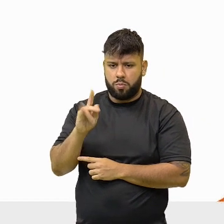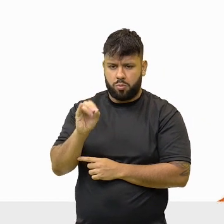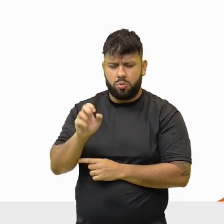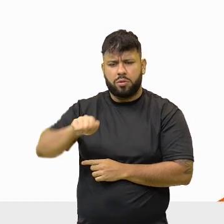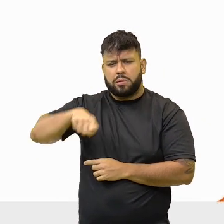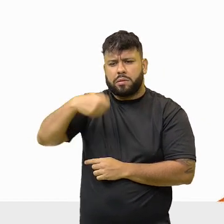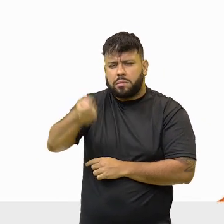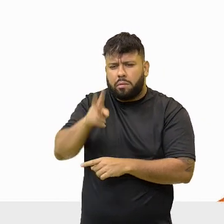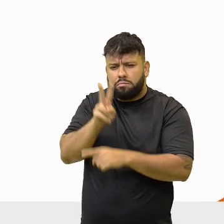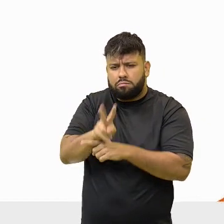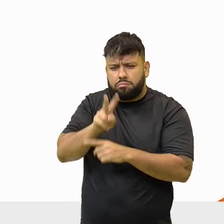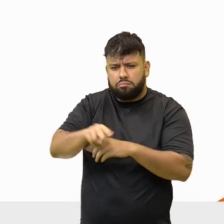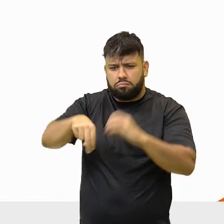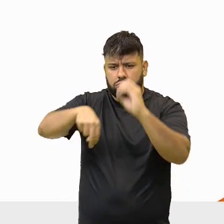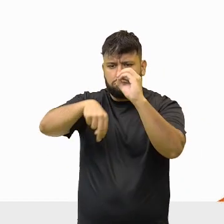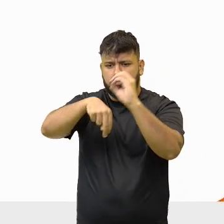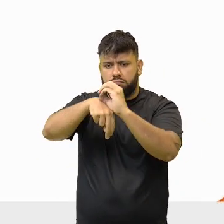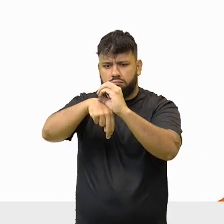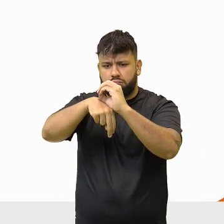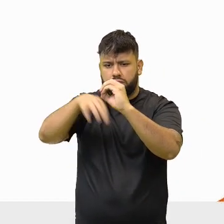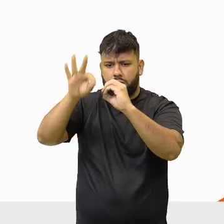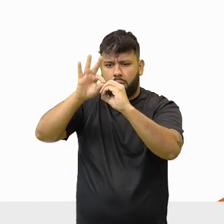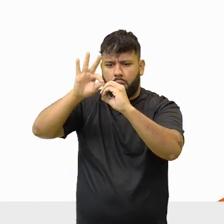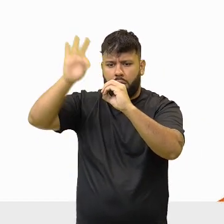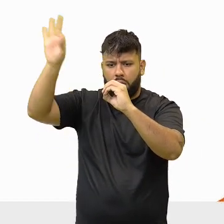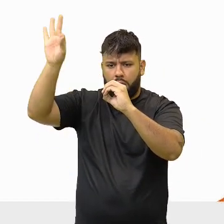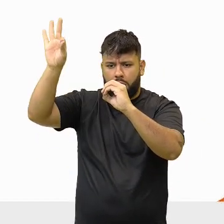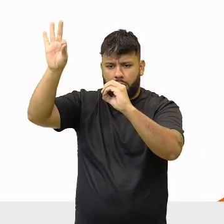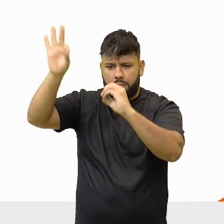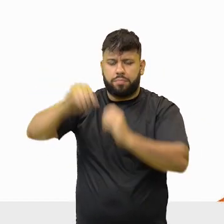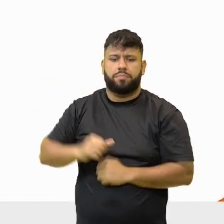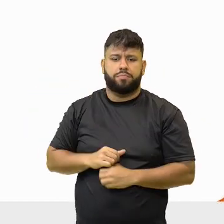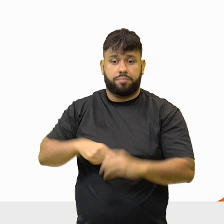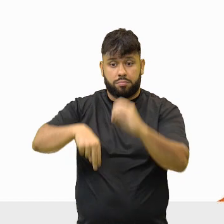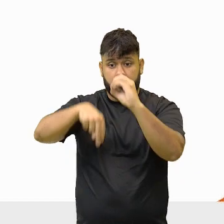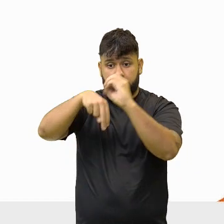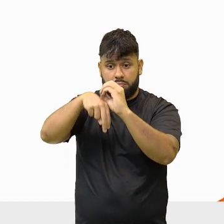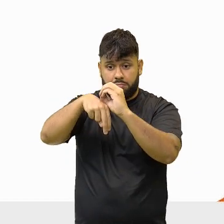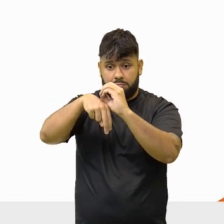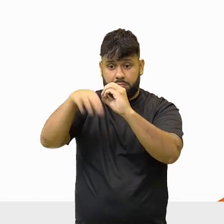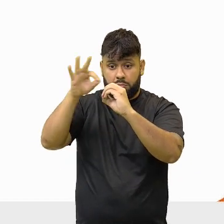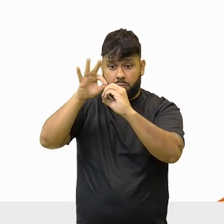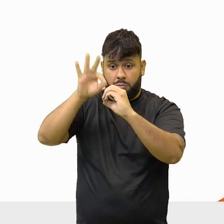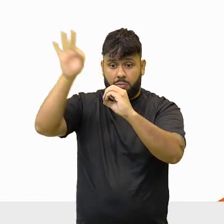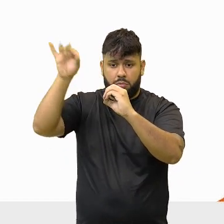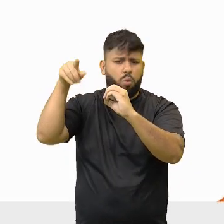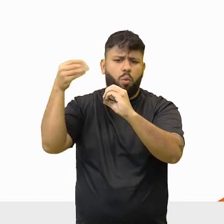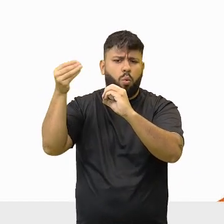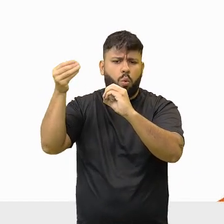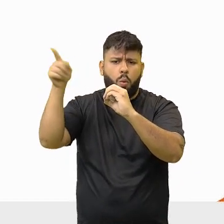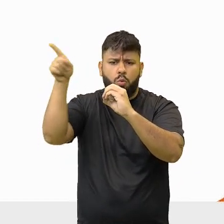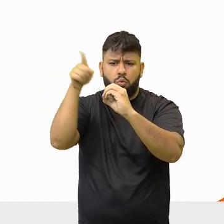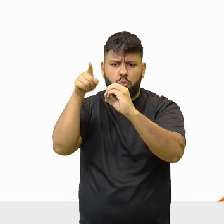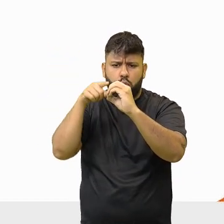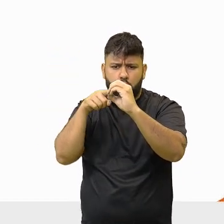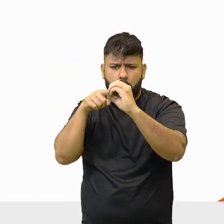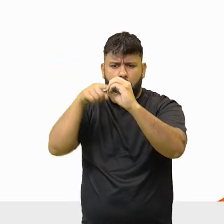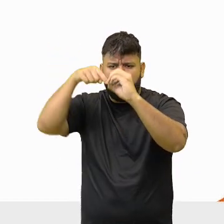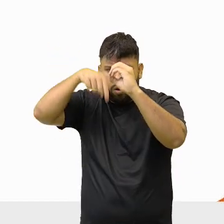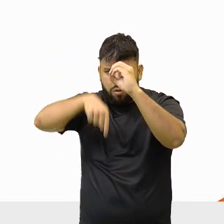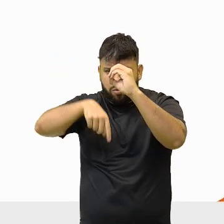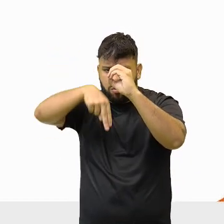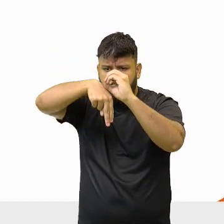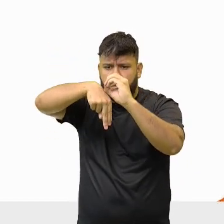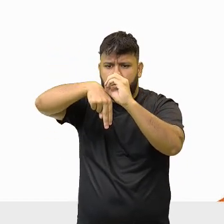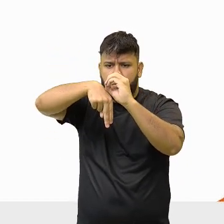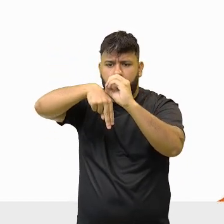uma esfera metálica oca e neutra e, utilizando um fio condutor, conectou ao interior da esfera conforme mostra a figura. Aí a